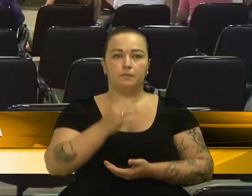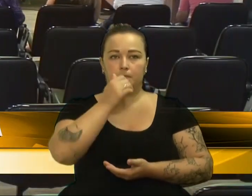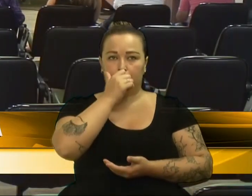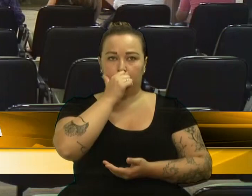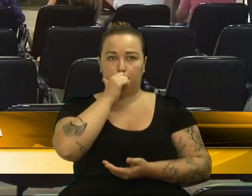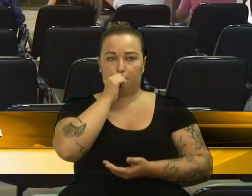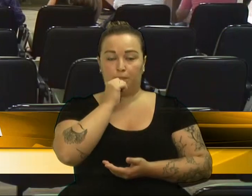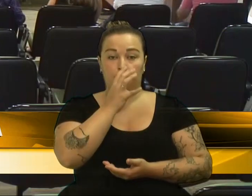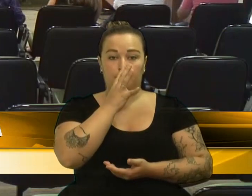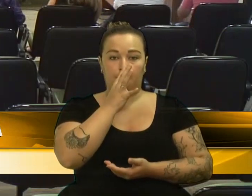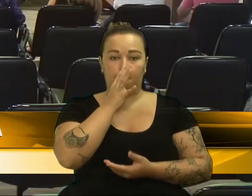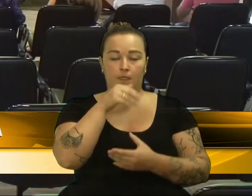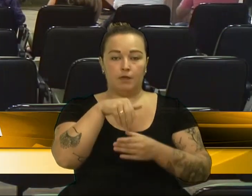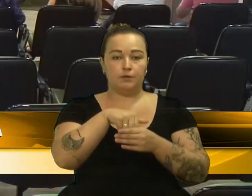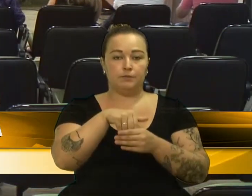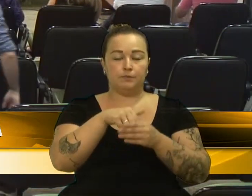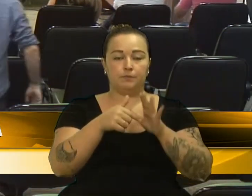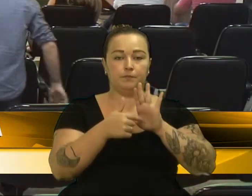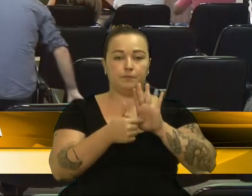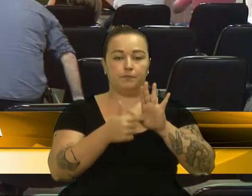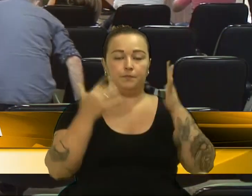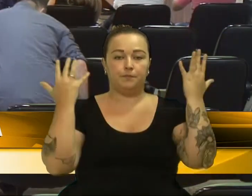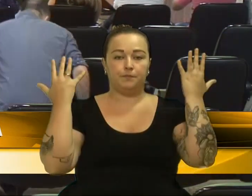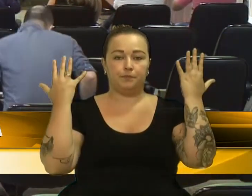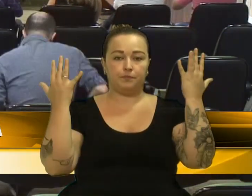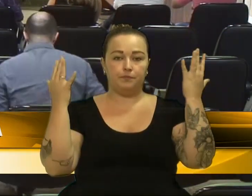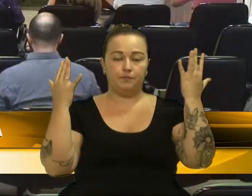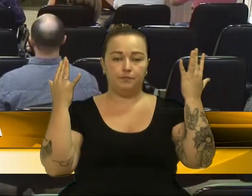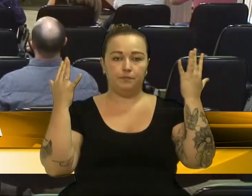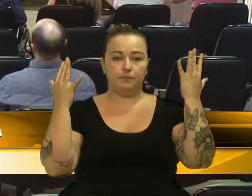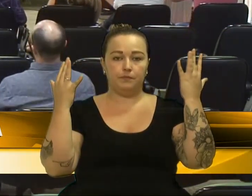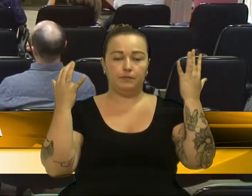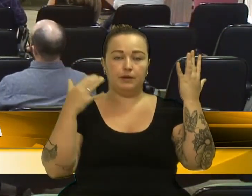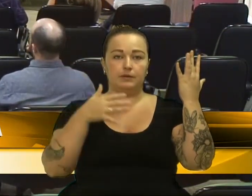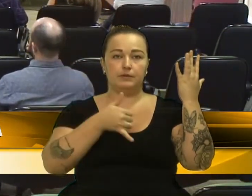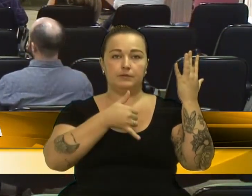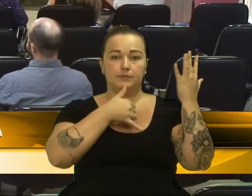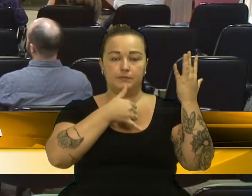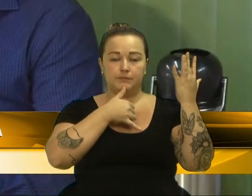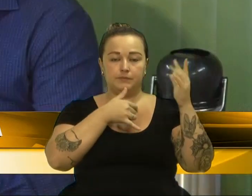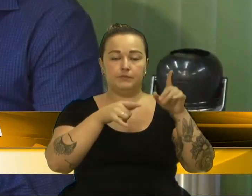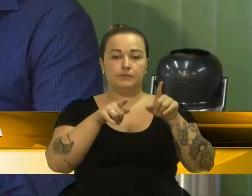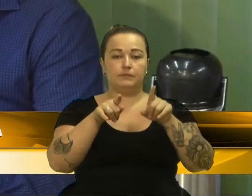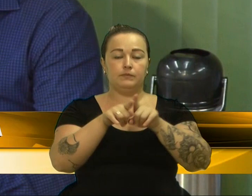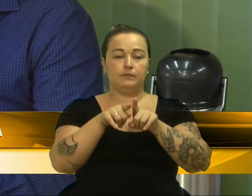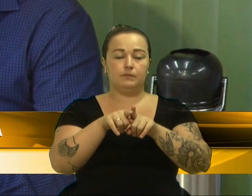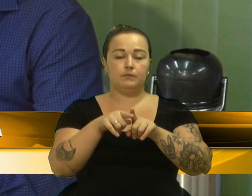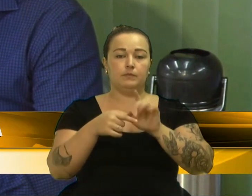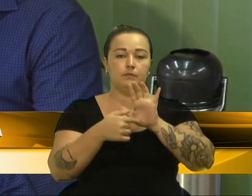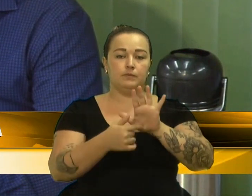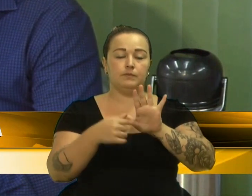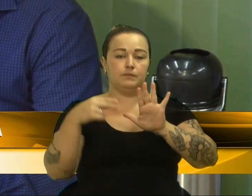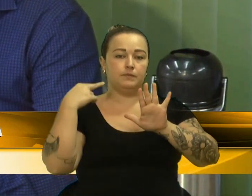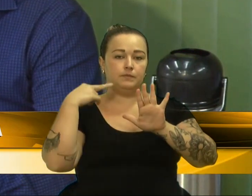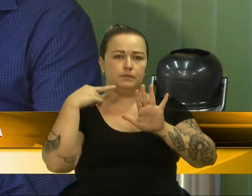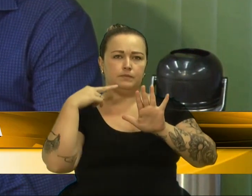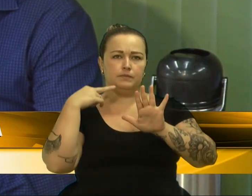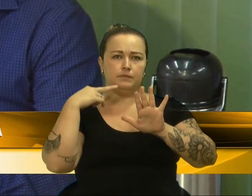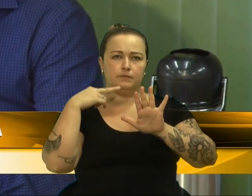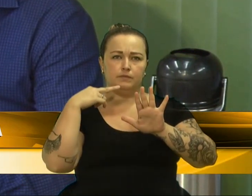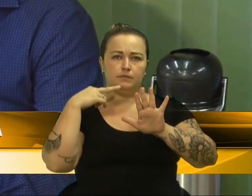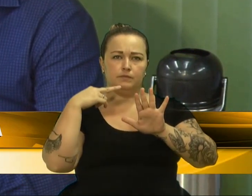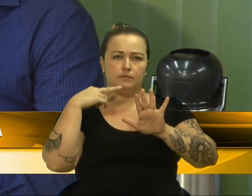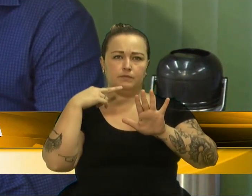Em apreciação, os votos de congratulações e o louvor apresentado pelos vereadores Felipe Gremelmaier e